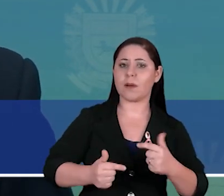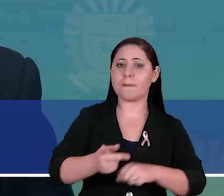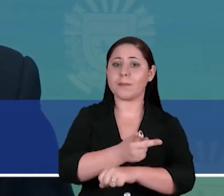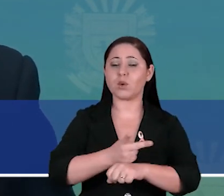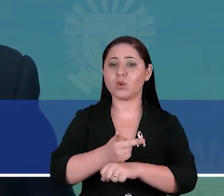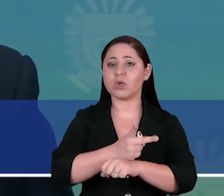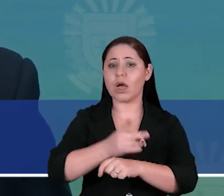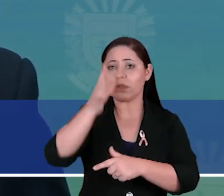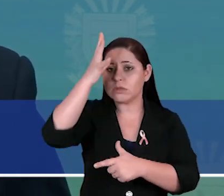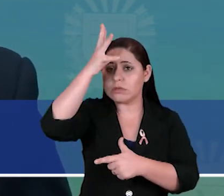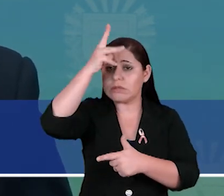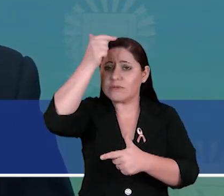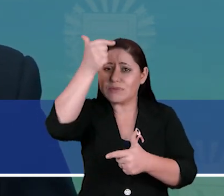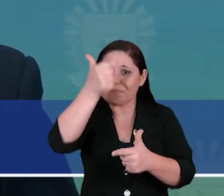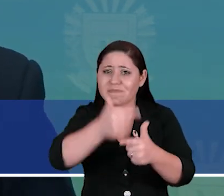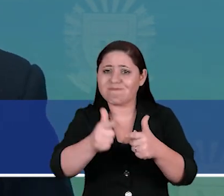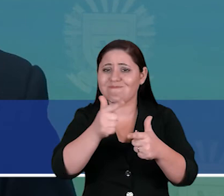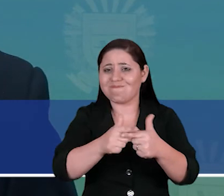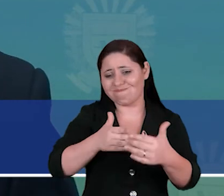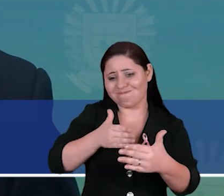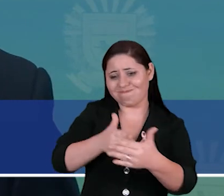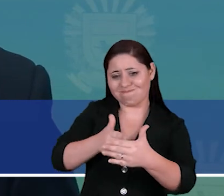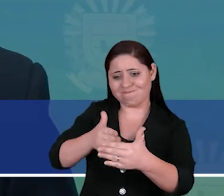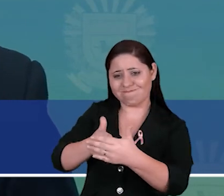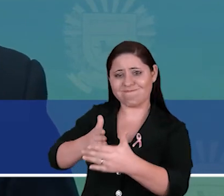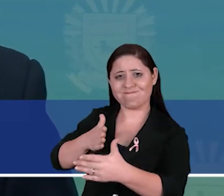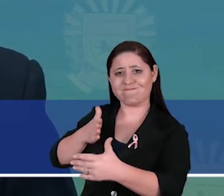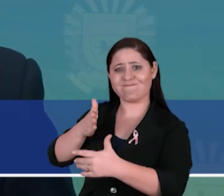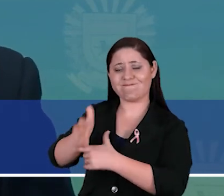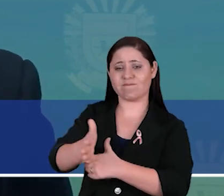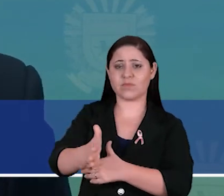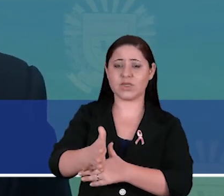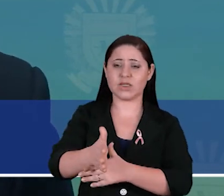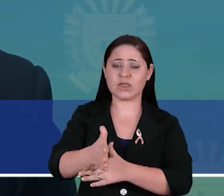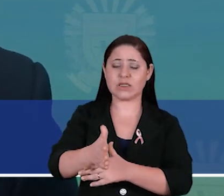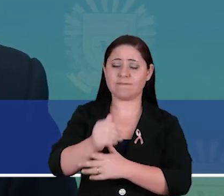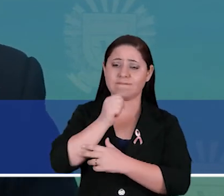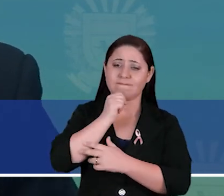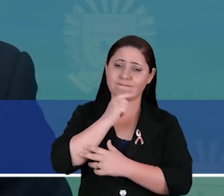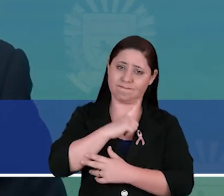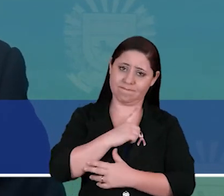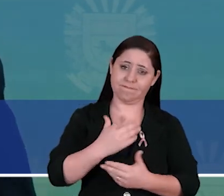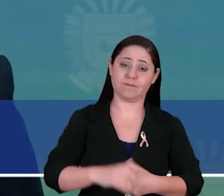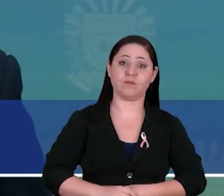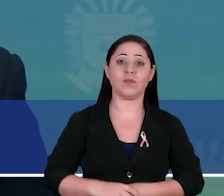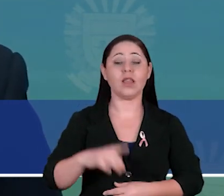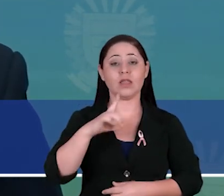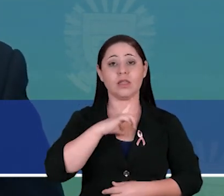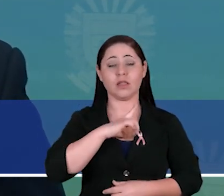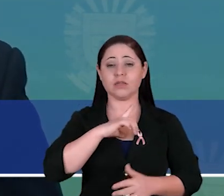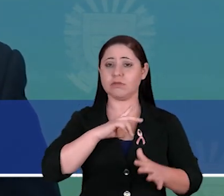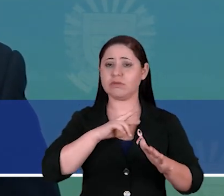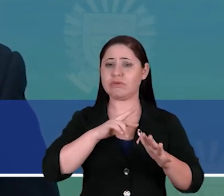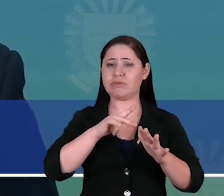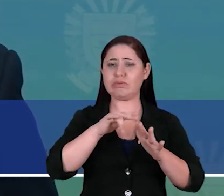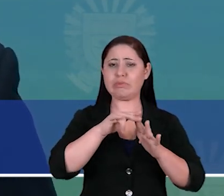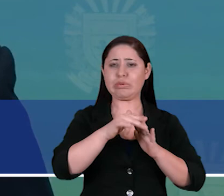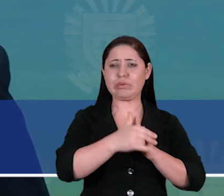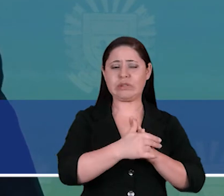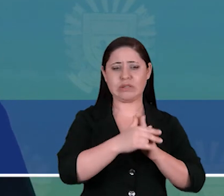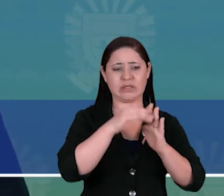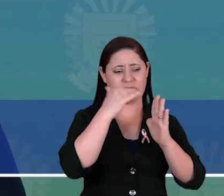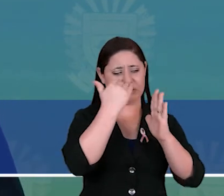de buscar solucionar problemas, desafios que ainda não foram solucionados. Nós temos